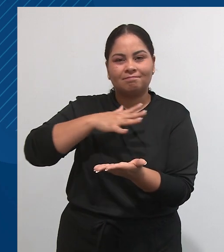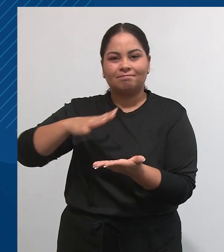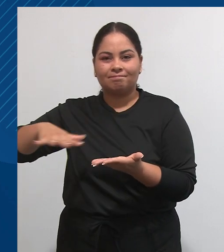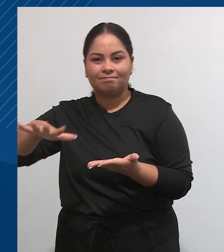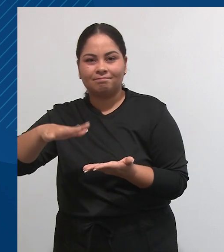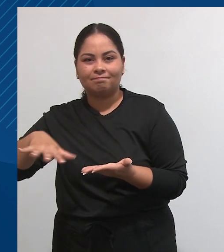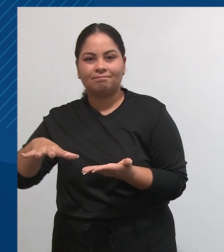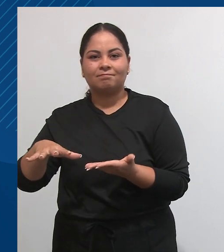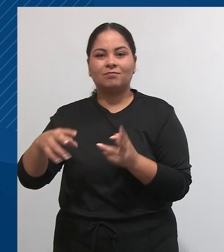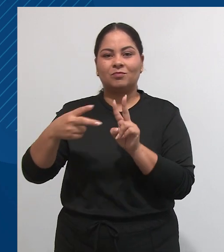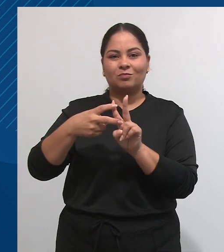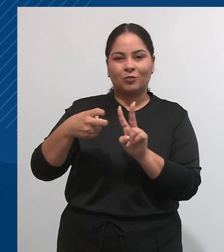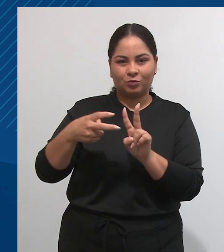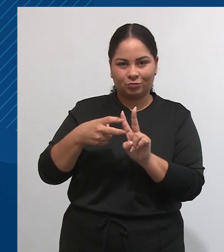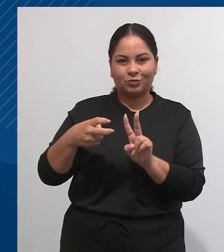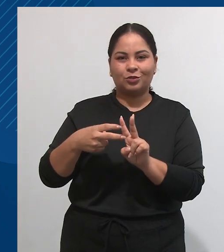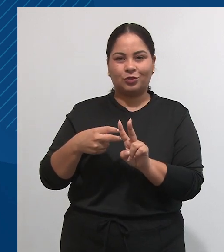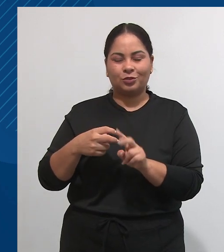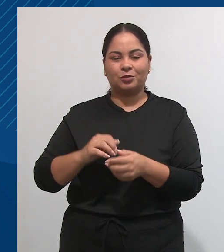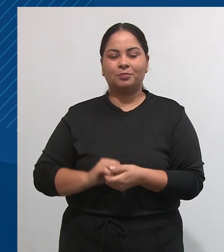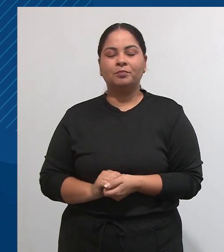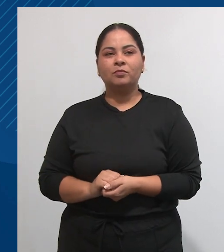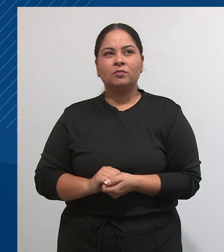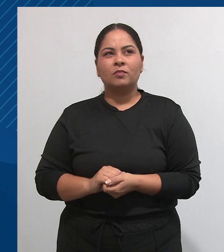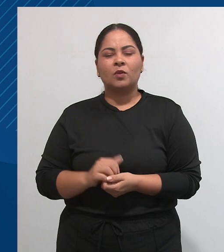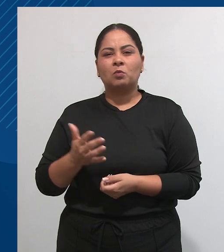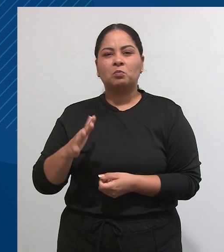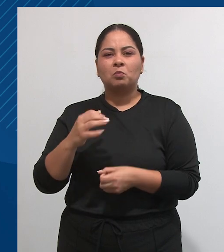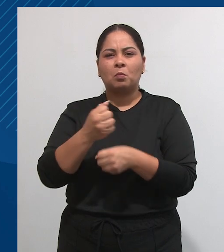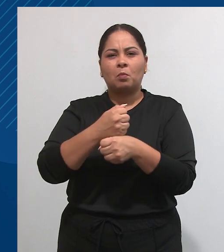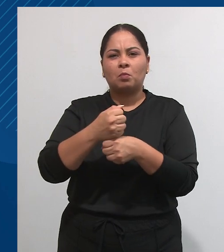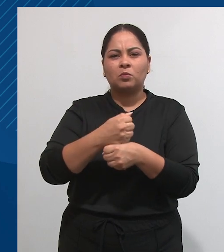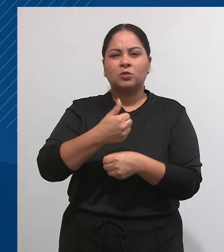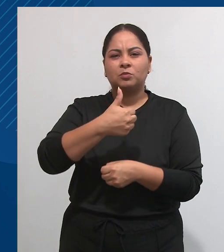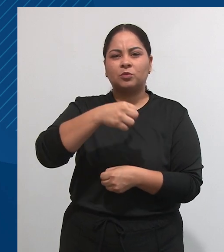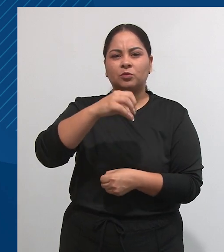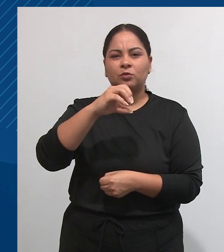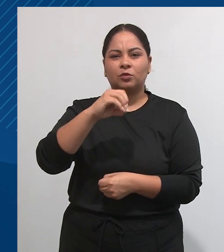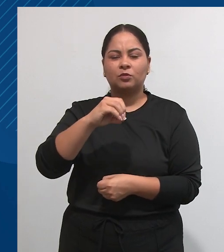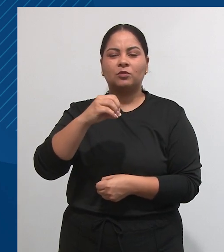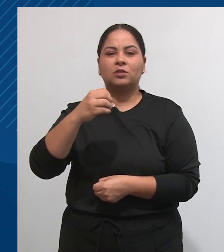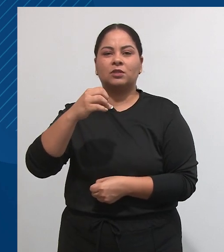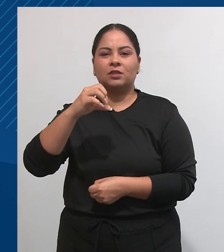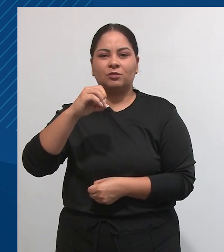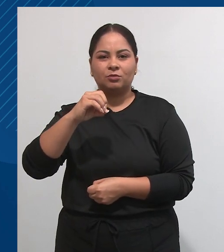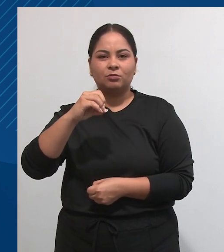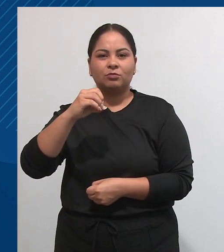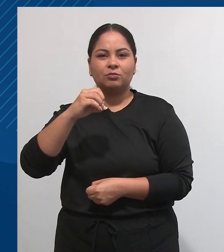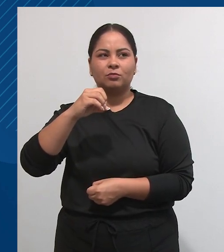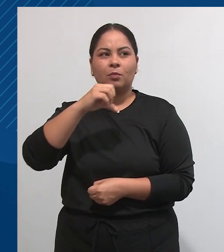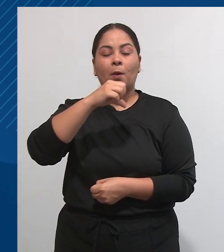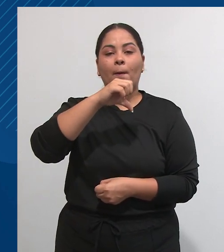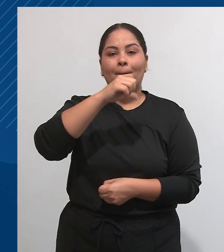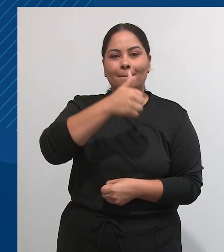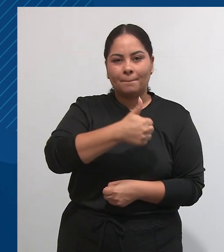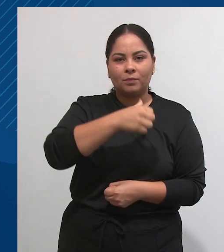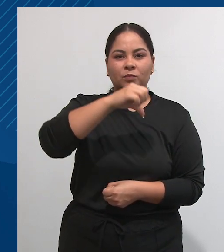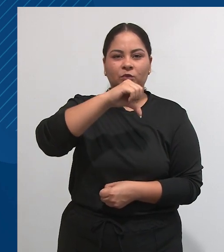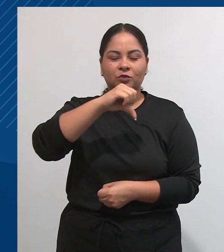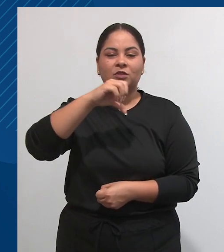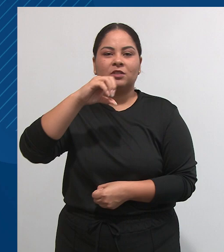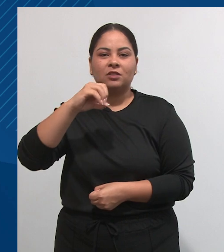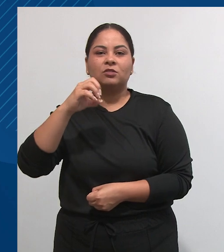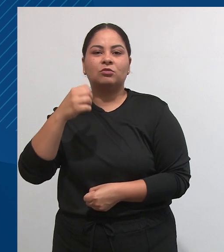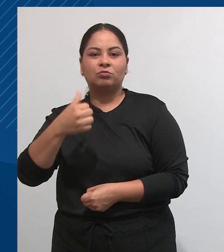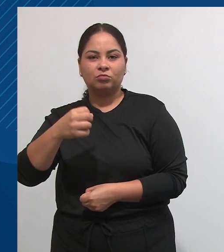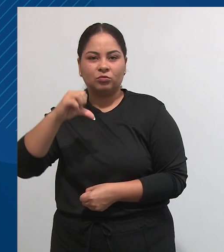de 1909, vamos lá para 1909, aonde vem a questão do SPI, que é o Serviço de Proteção ao